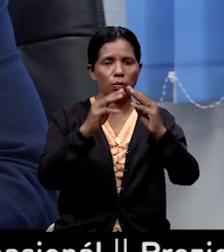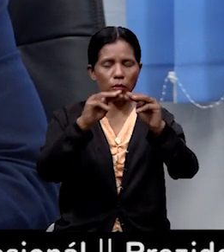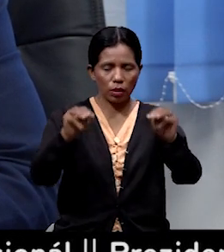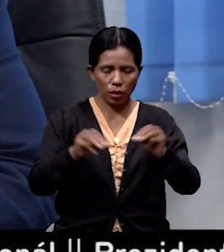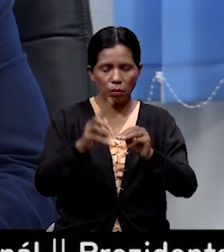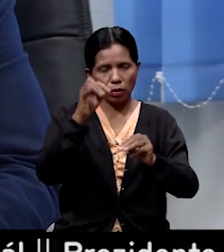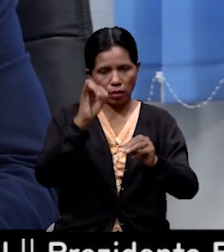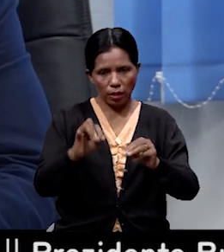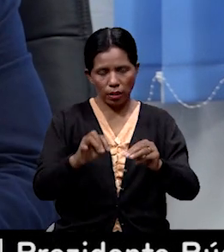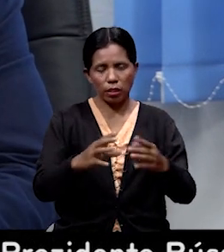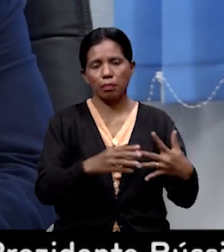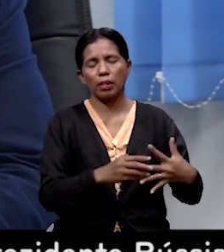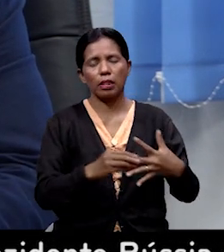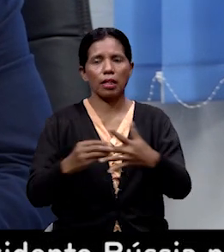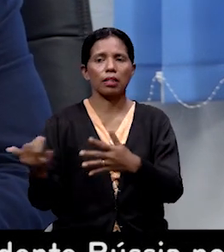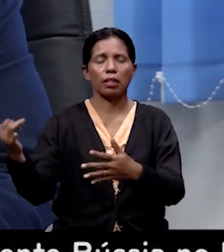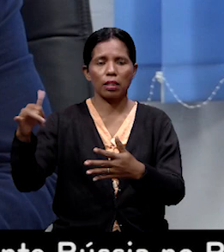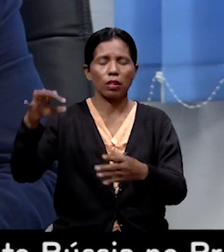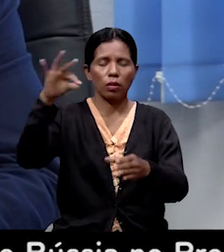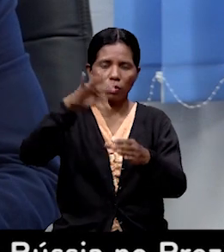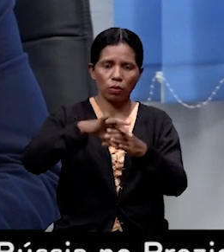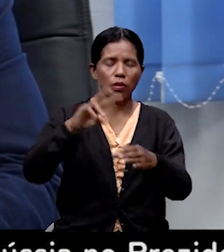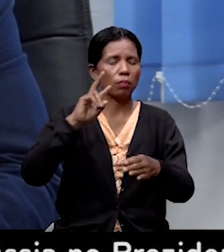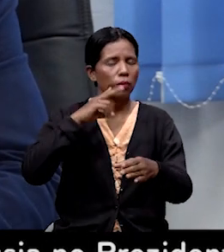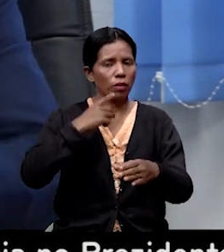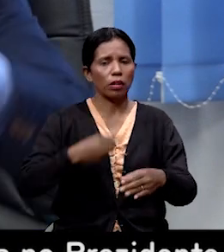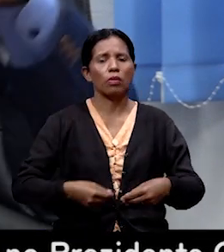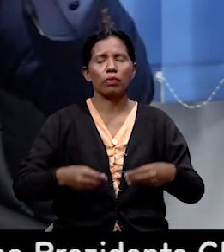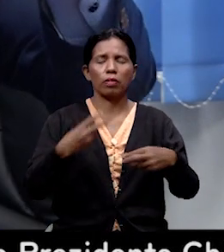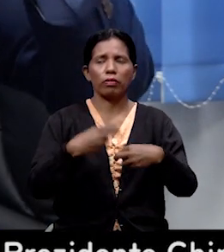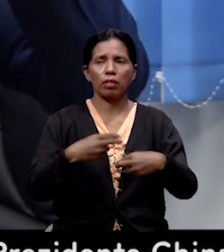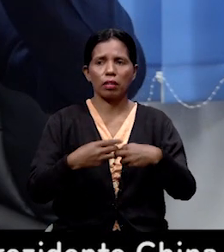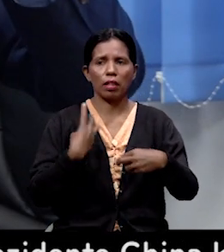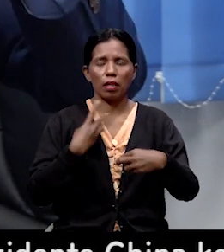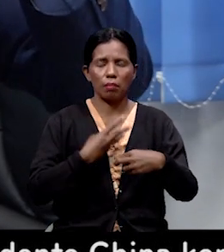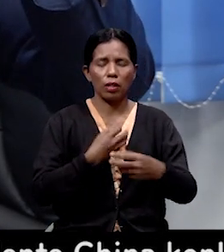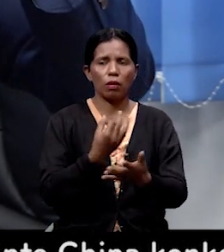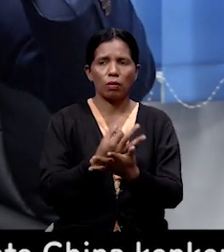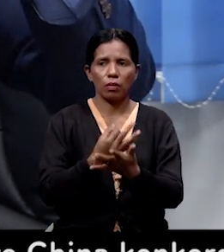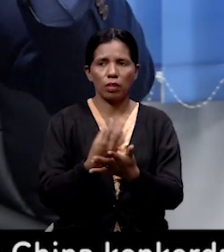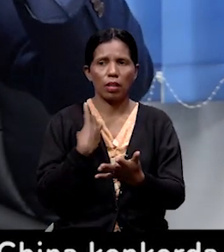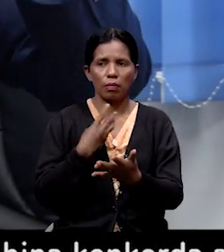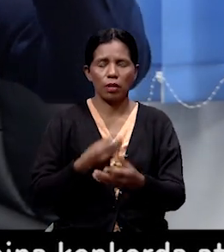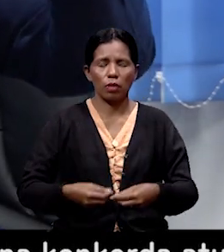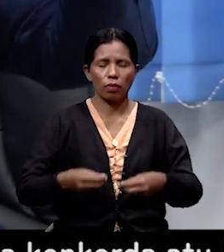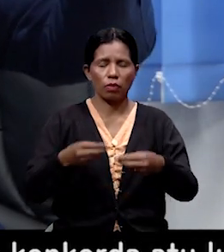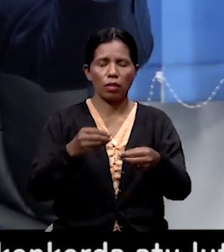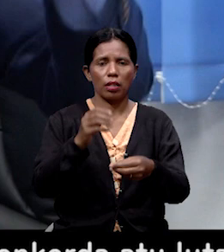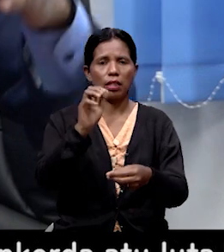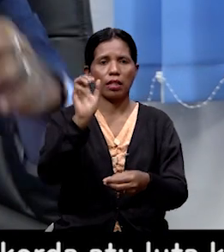kuda modo. Então vou buat cernemo sama ini makanya impact tuir ini kerja kami ini osain da bohnya temi ya ini 15 milhões liwan